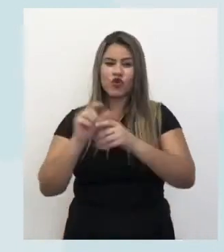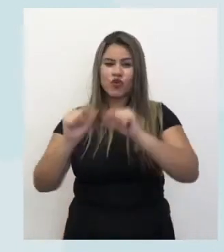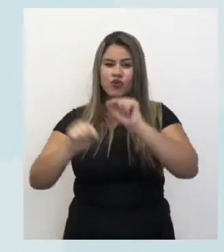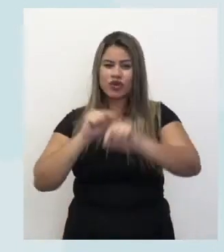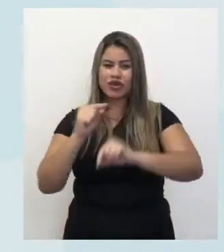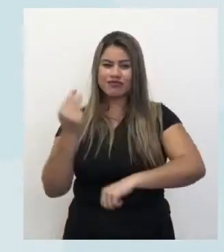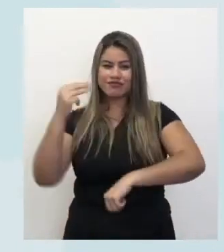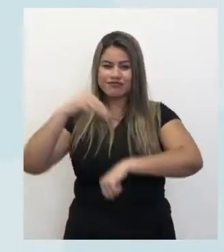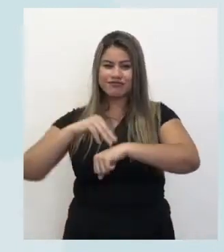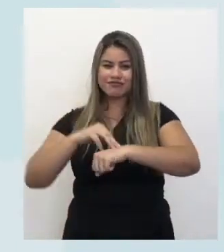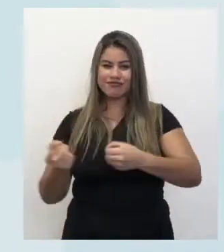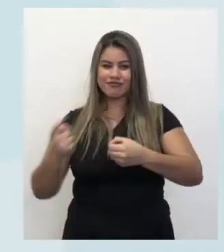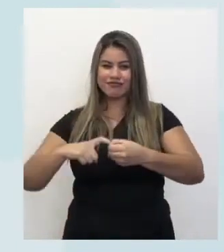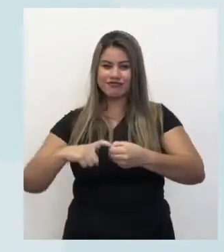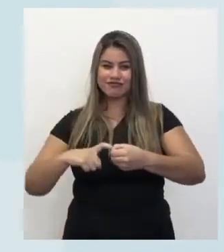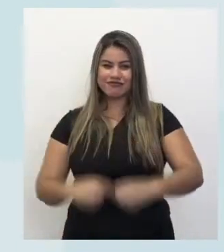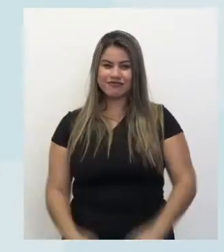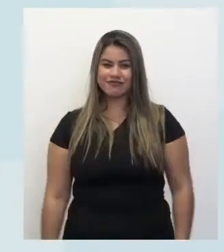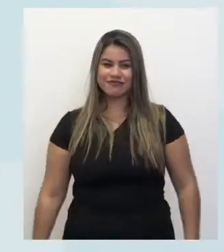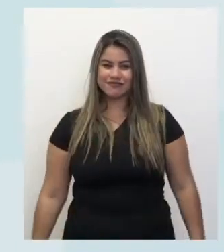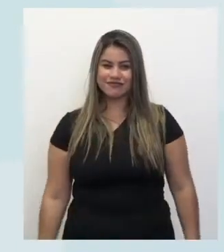Em 1 minuto, a gente volta.